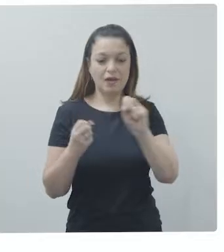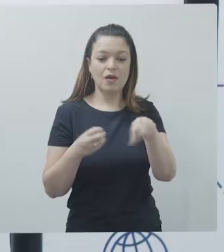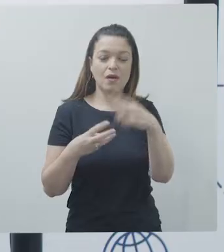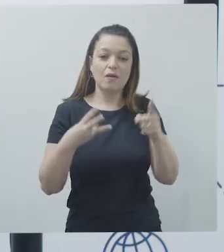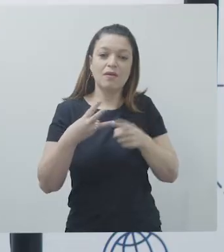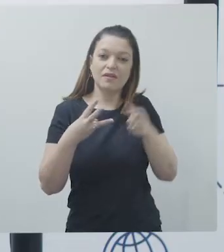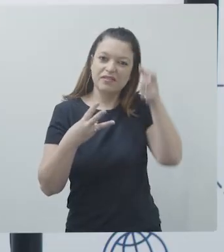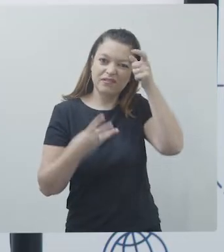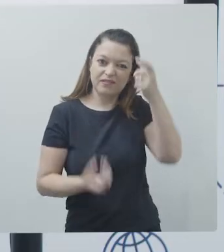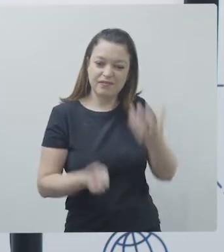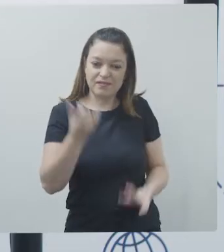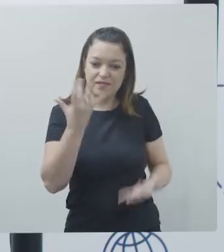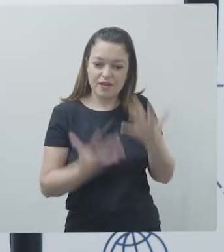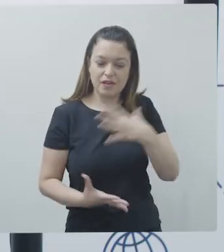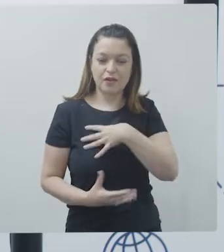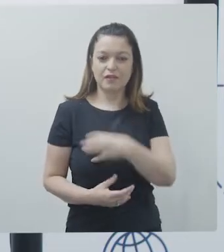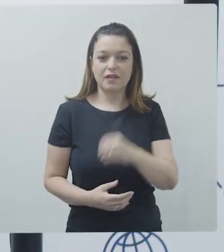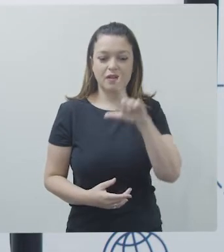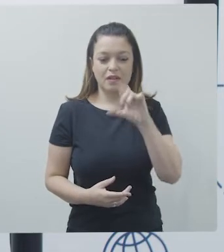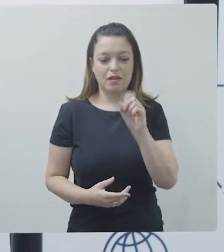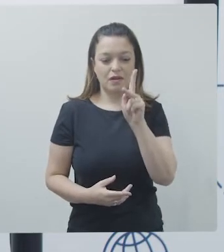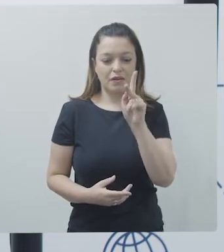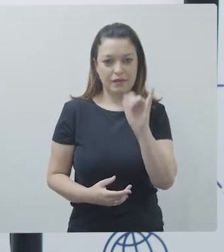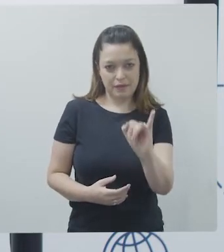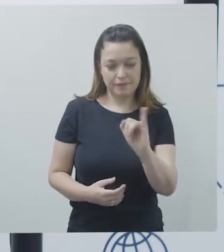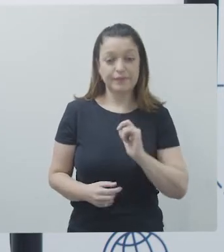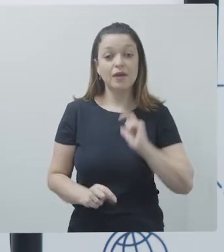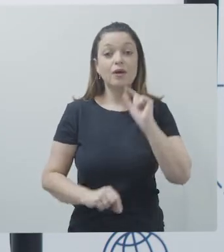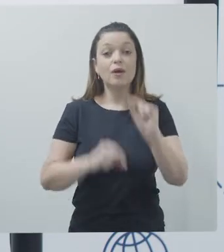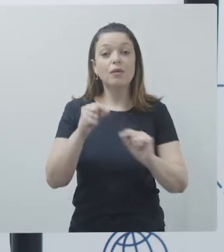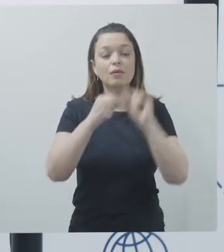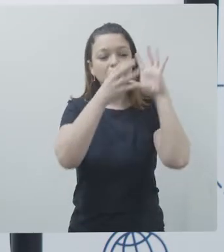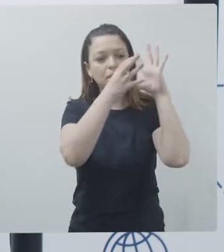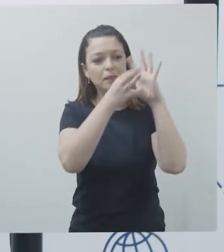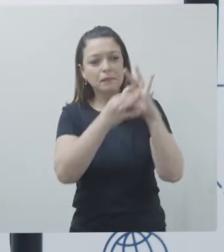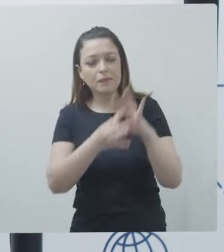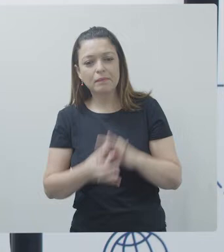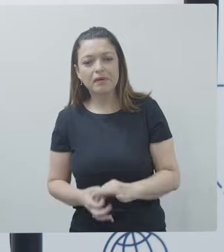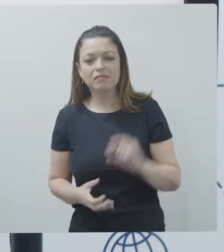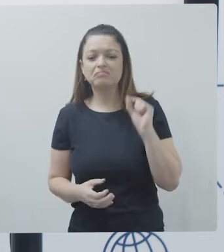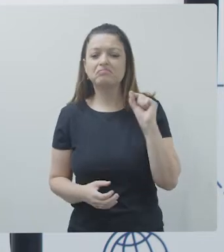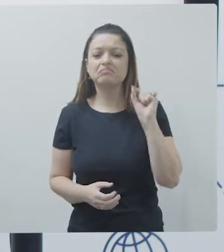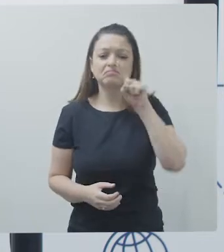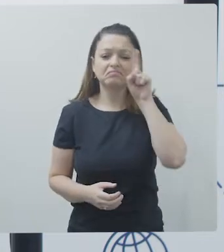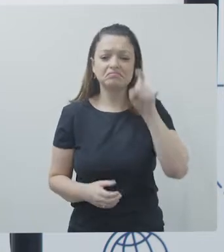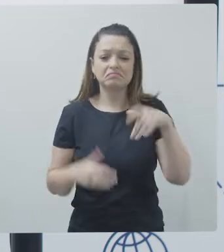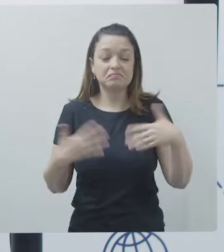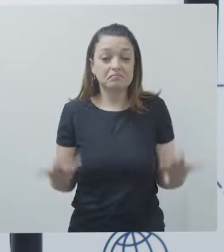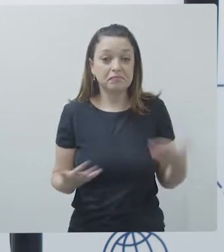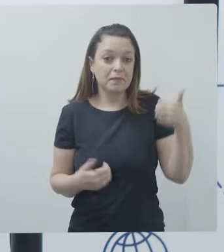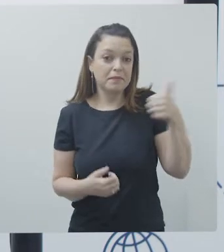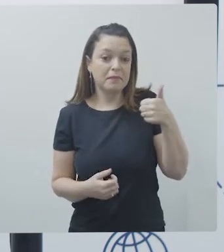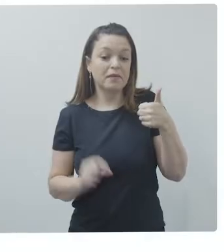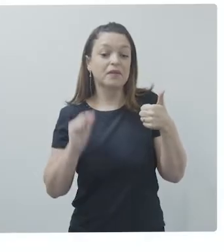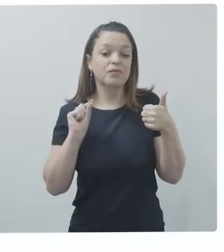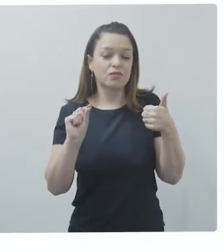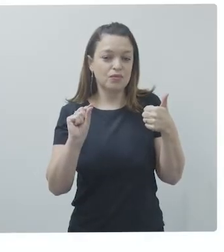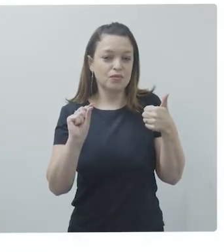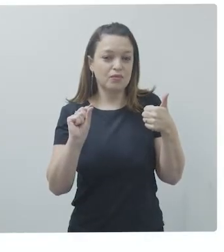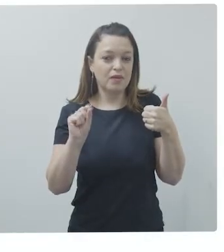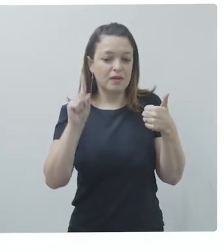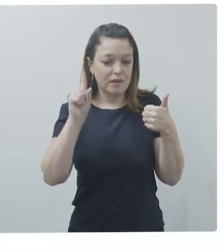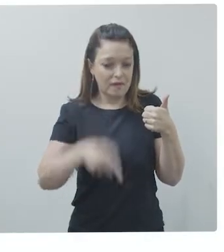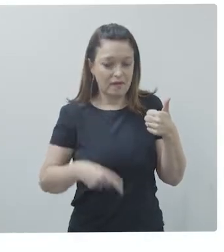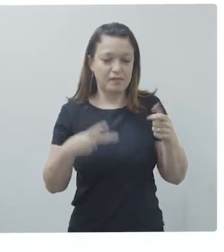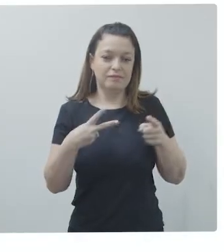você já conheça. Vamos saber, então, quem é a deusa da fertilidade e mulher de Odin? Então nós temos quem?